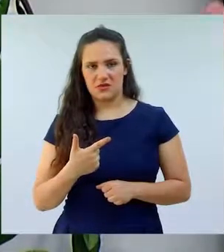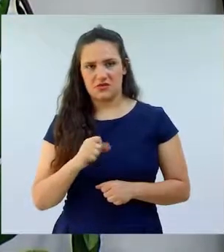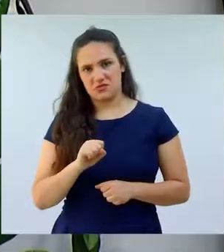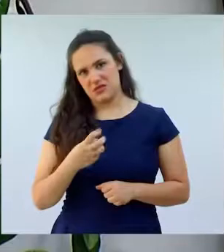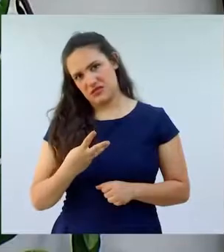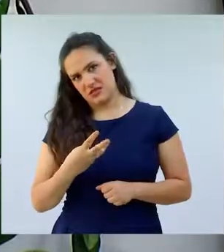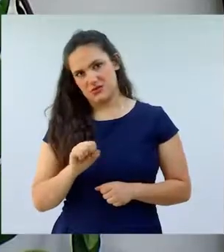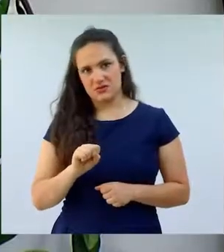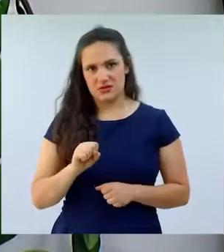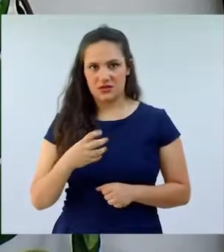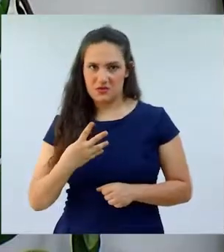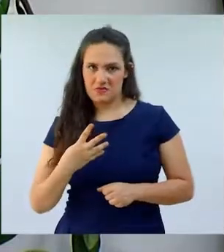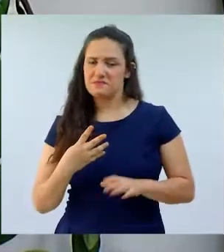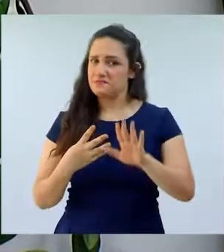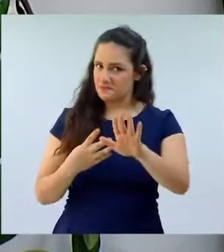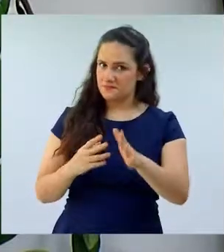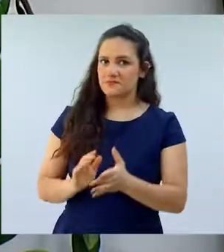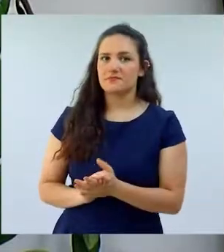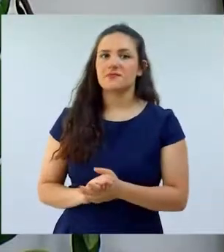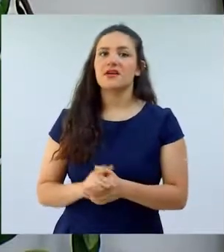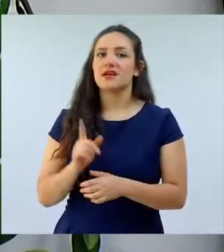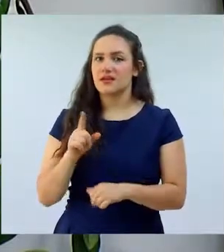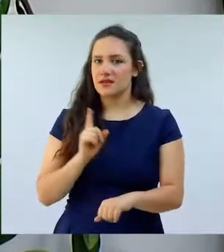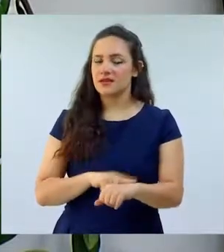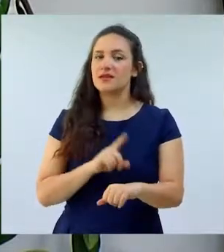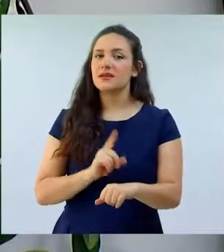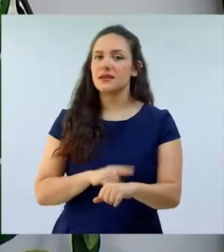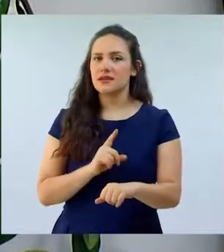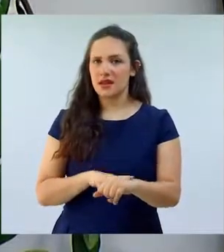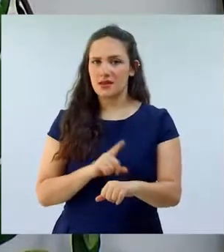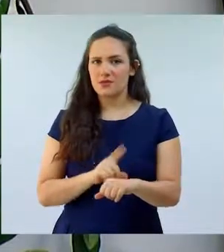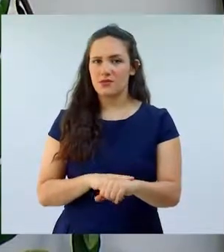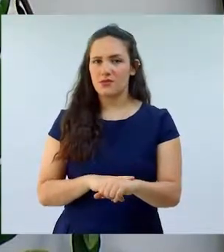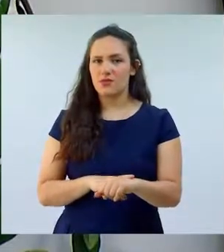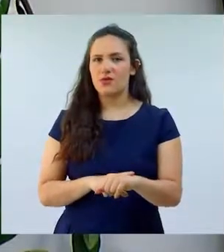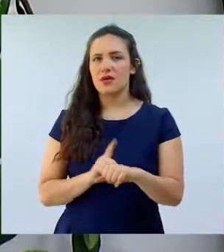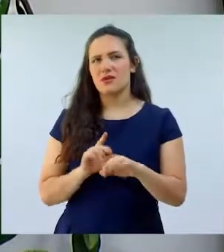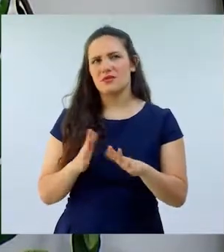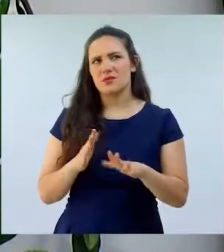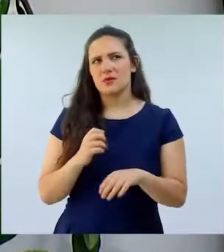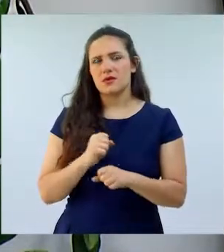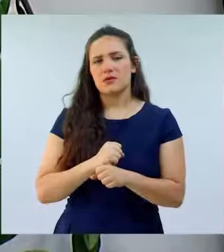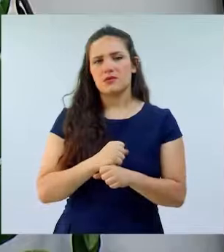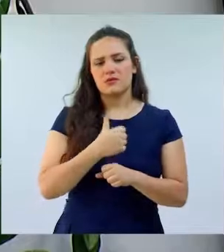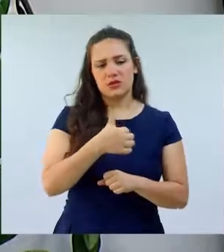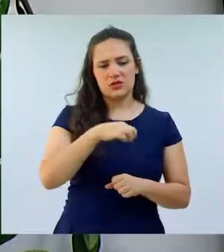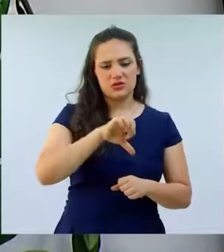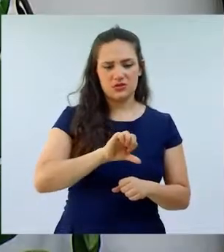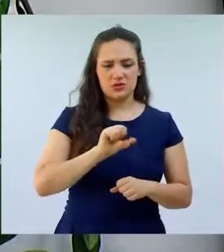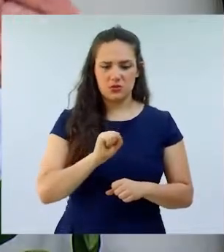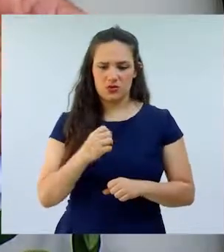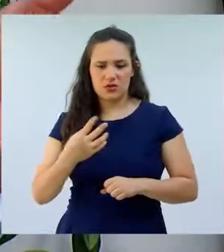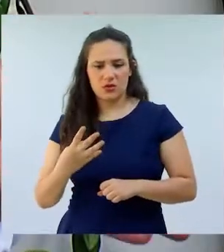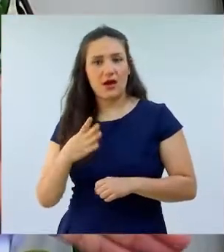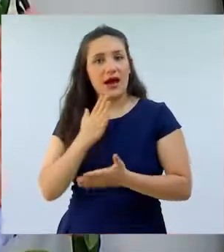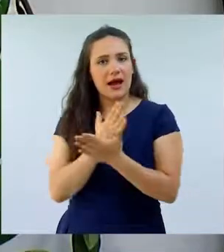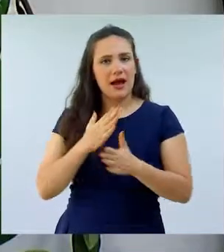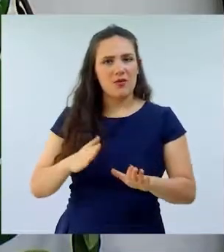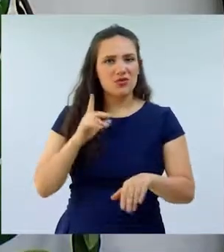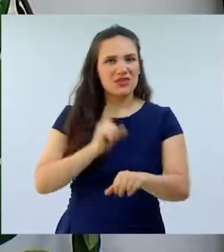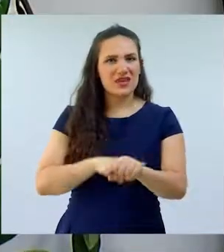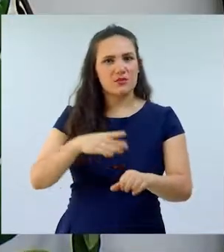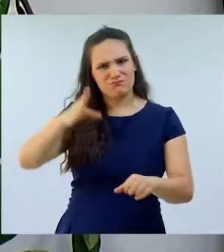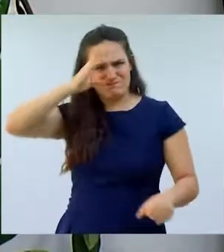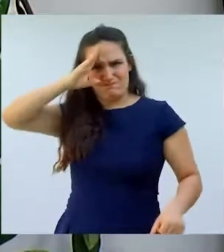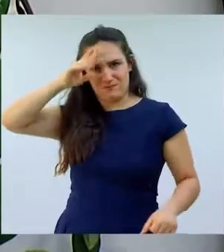84, aí vai. Mais jovem, a gente ainda estava em plena ditadura militar. A ditadura militar acabou em 84, né, com a derrota do Maluf para o